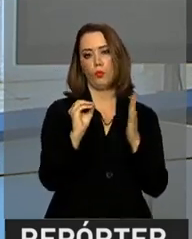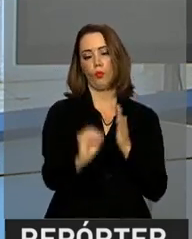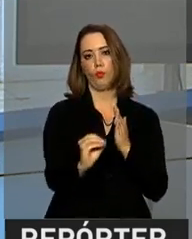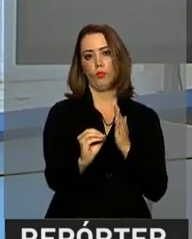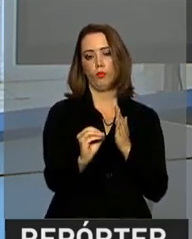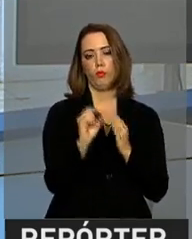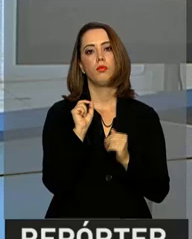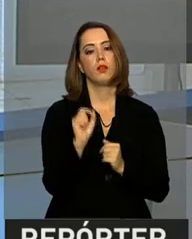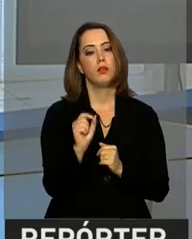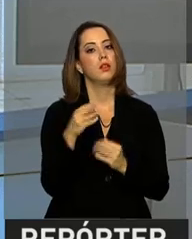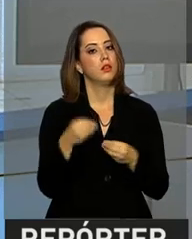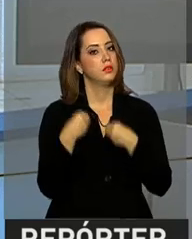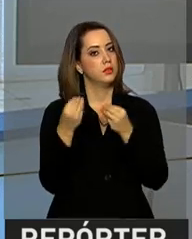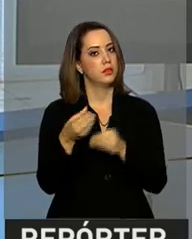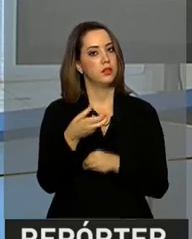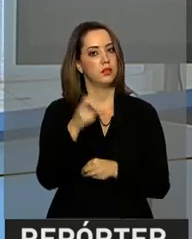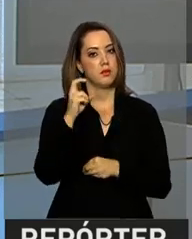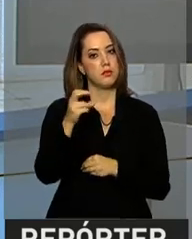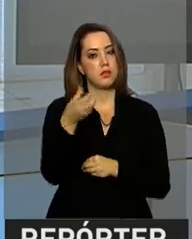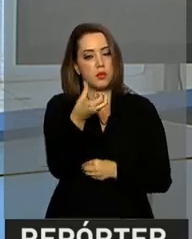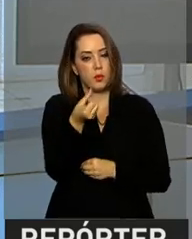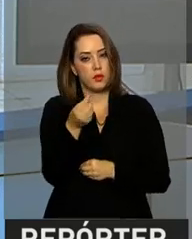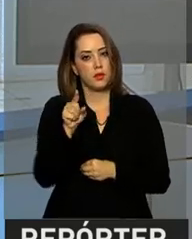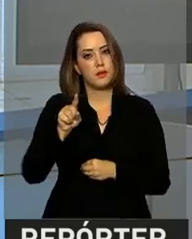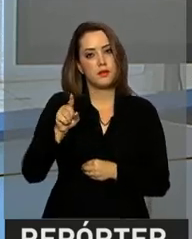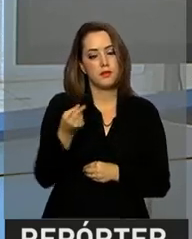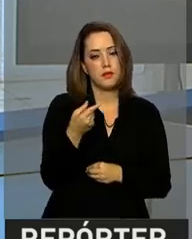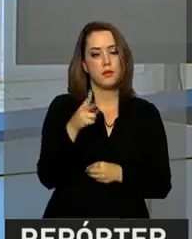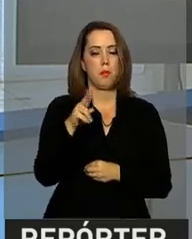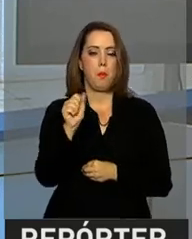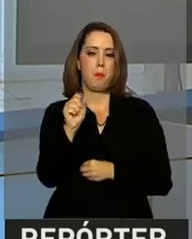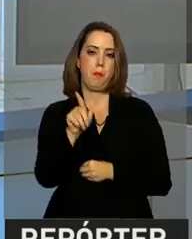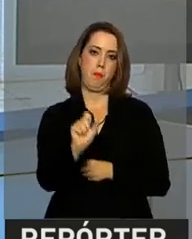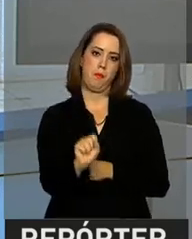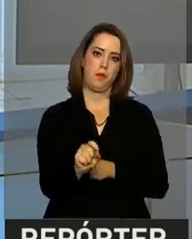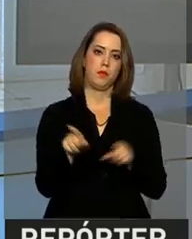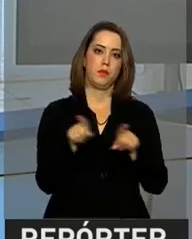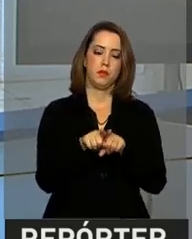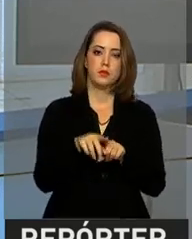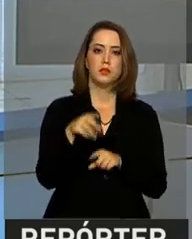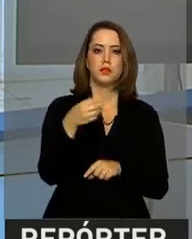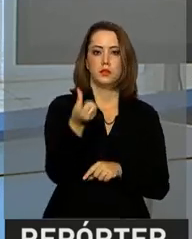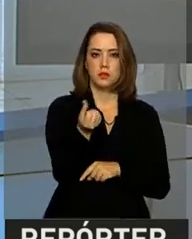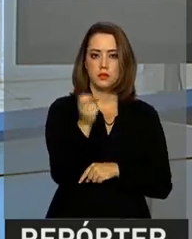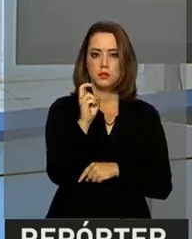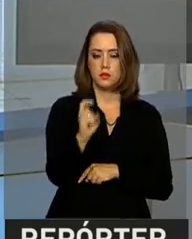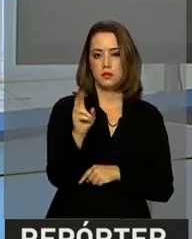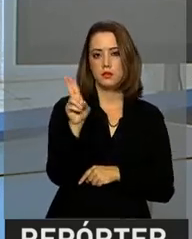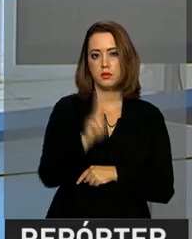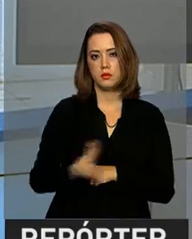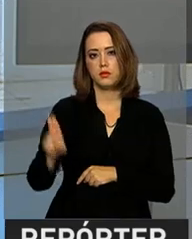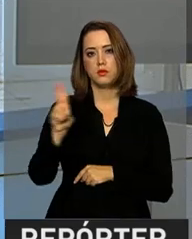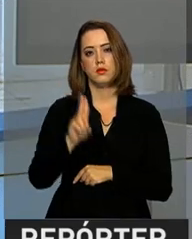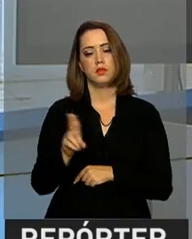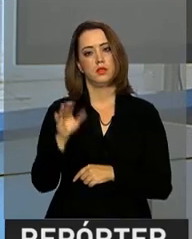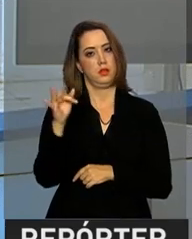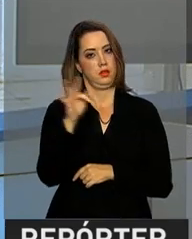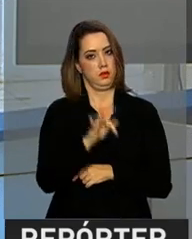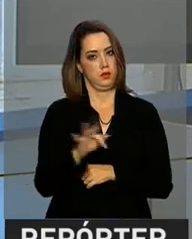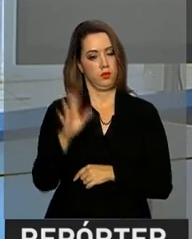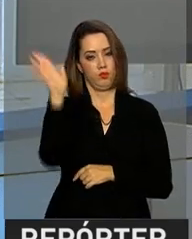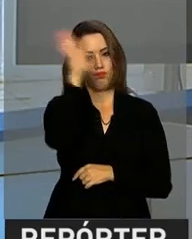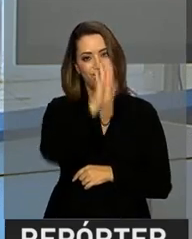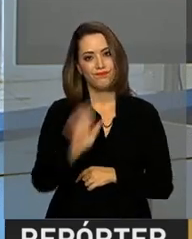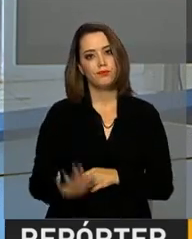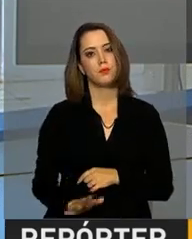Para esta edição, foram ofertadas mais de 56 mil vagas em 65 universidades públicas de todo o